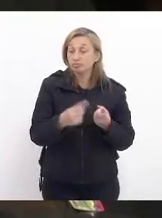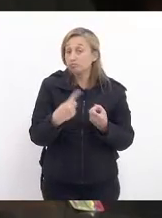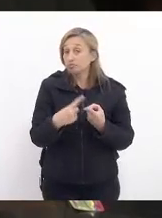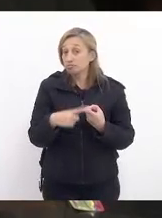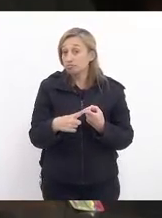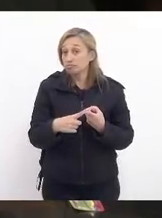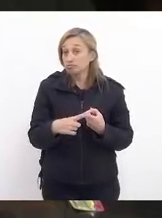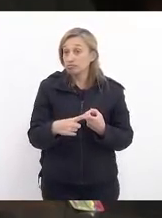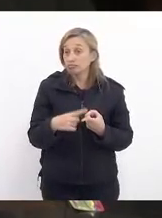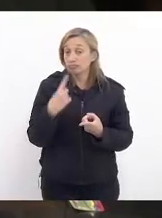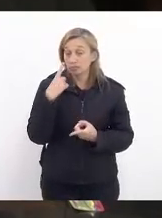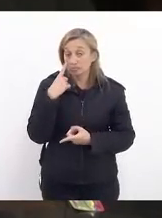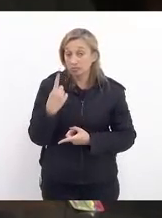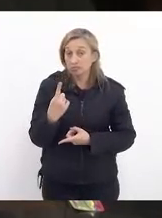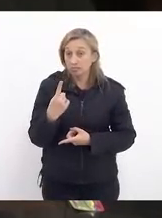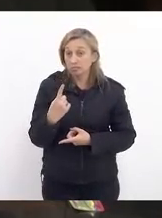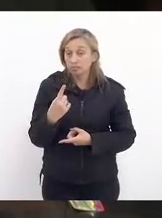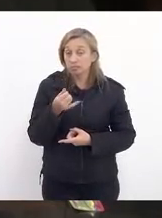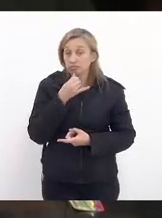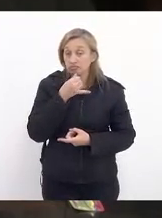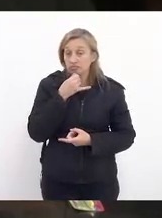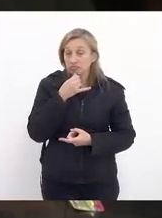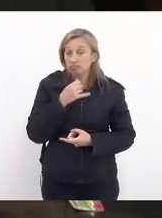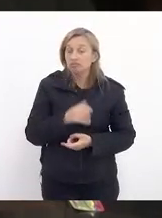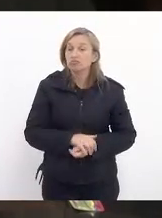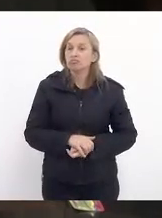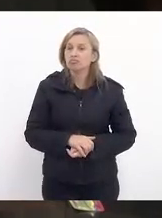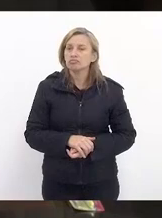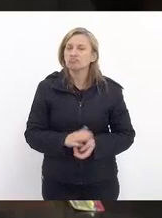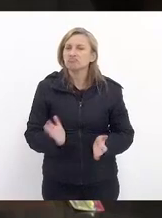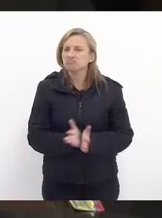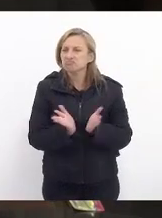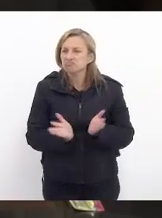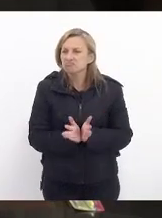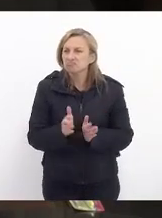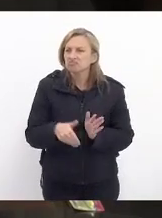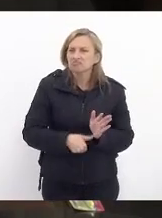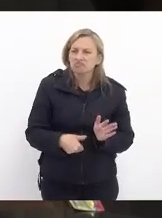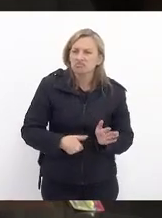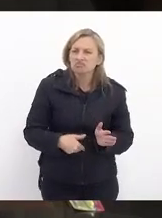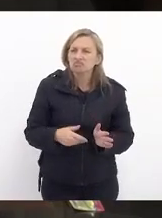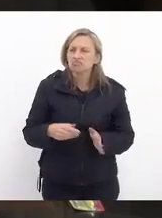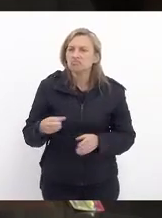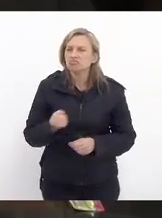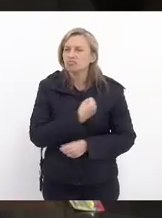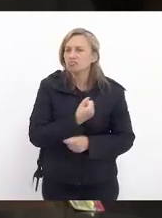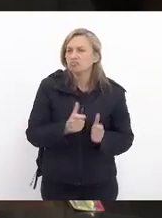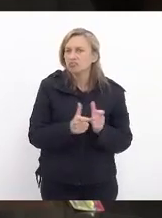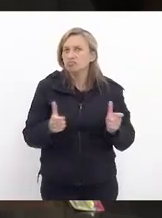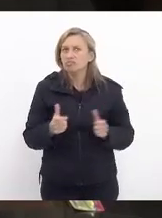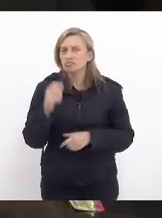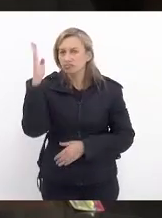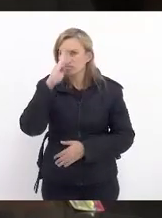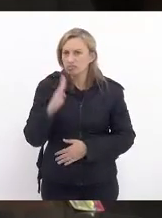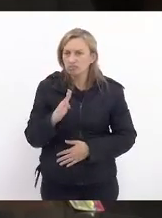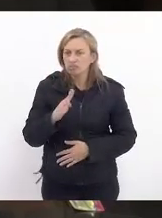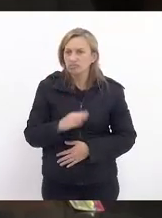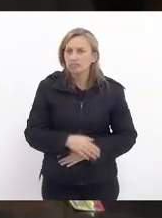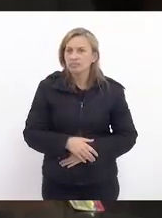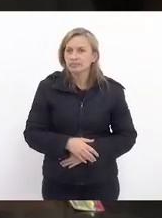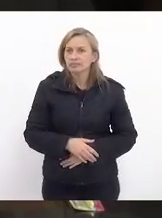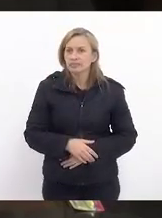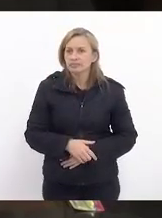dramático O que é absolutamente dar básica que enquanto isso enquanto a pobreza EA miséria aumento no Brasil e quantas pessoas ficam